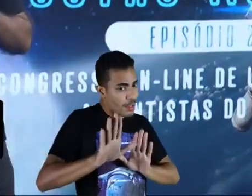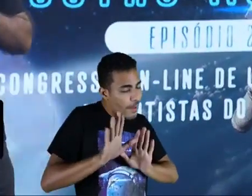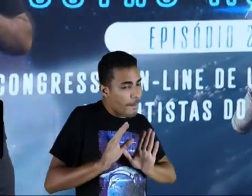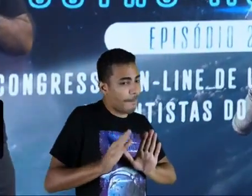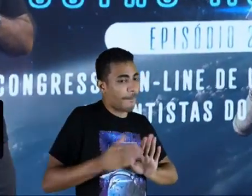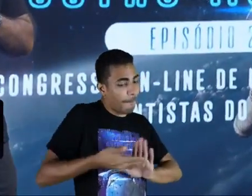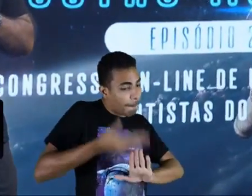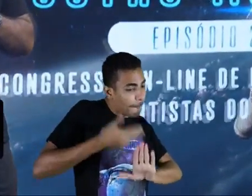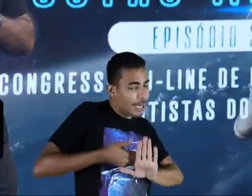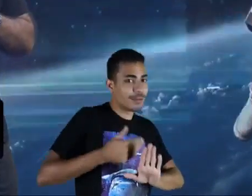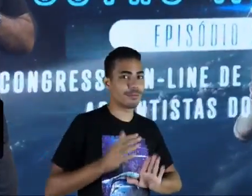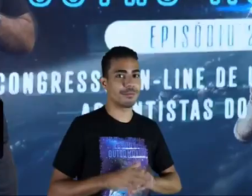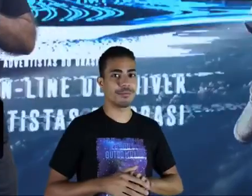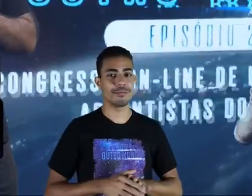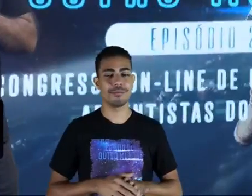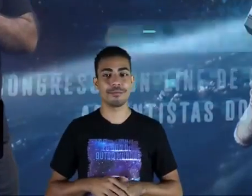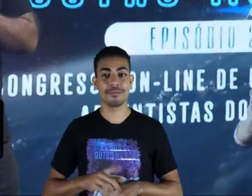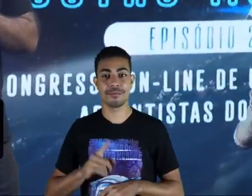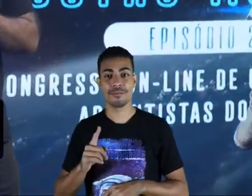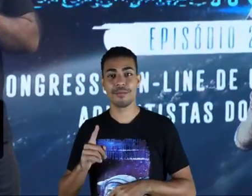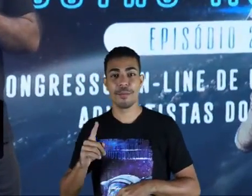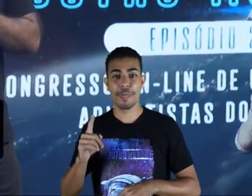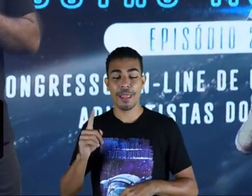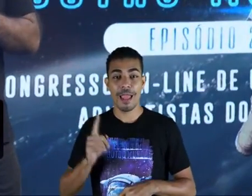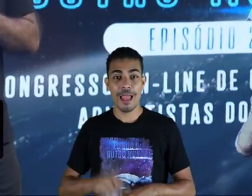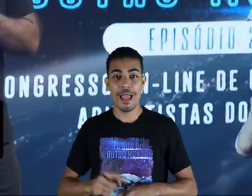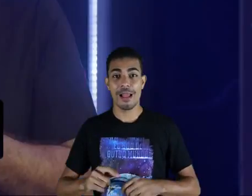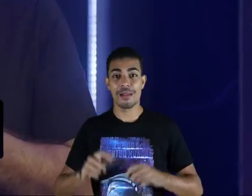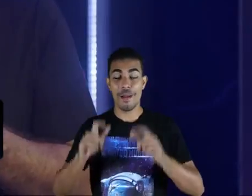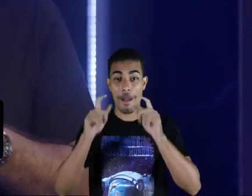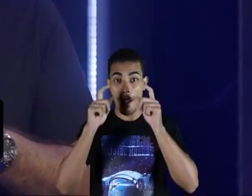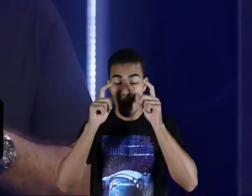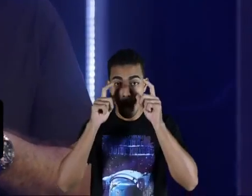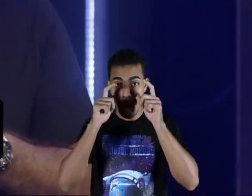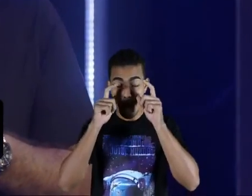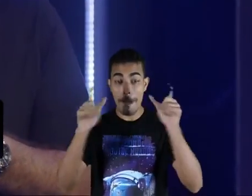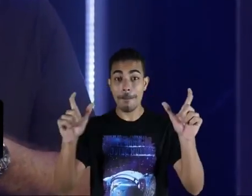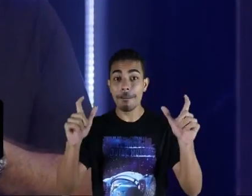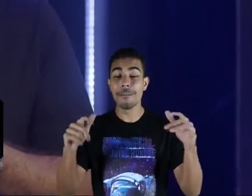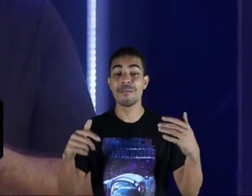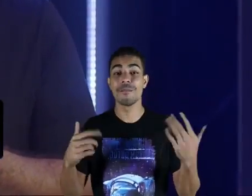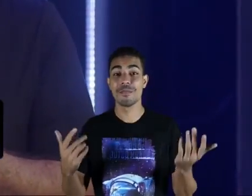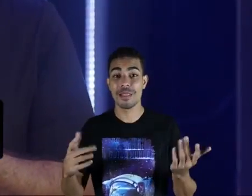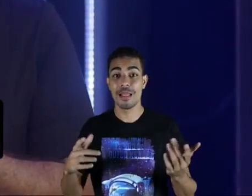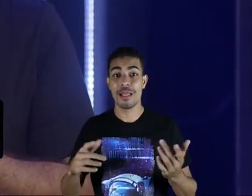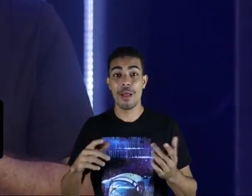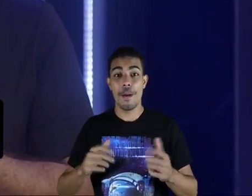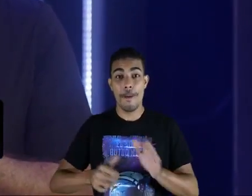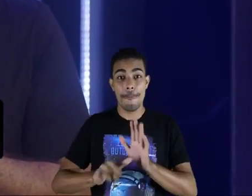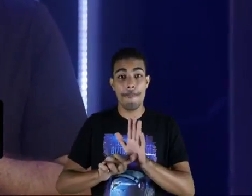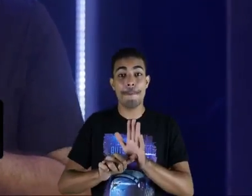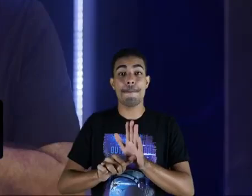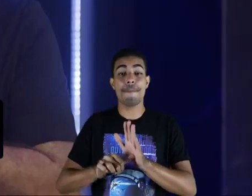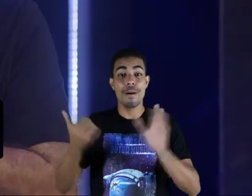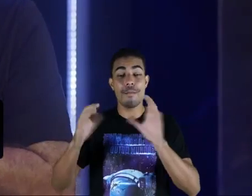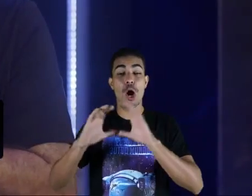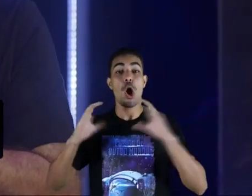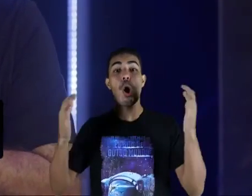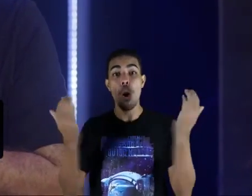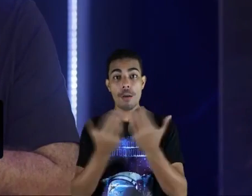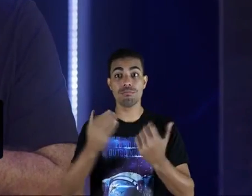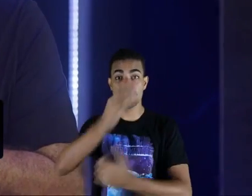Olha, é impressionante a alegria de todos nós departamentais de estarmos no primeiro congresso